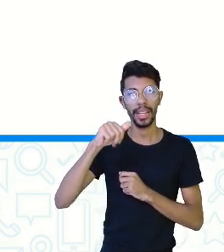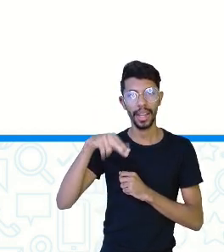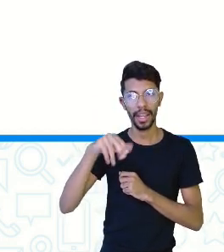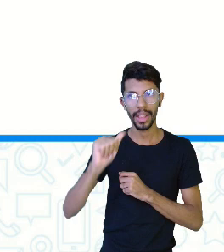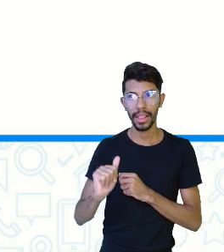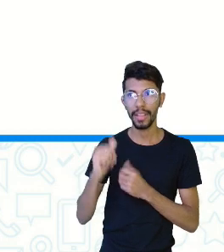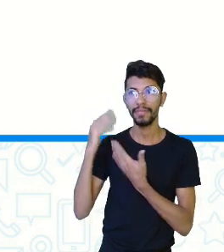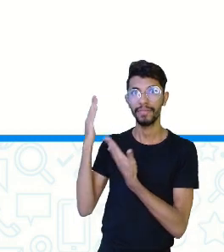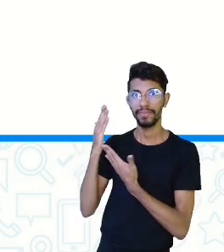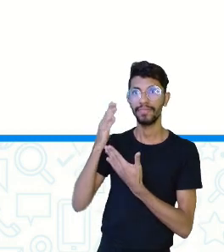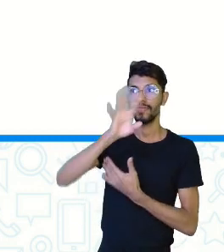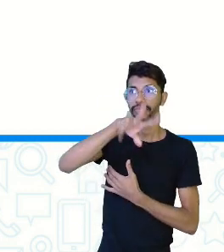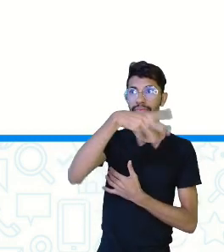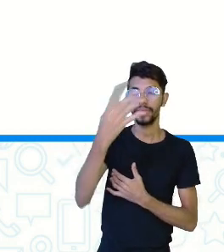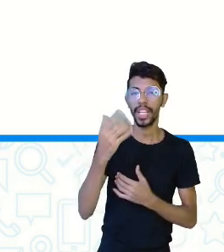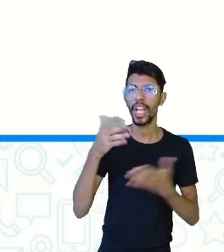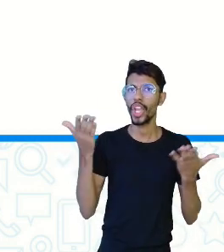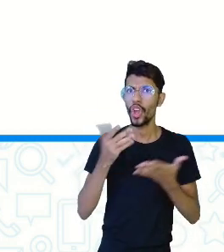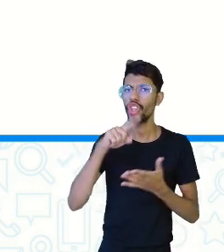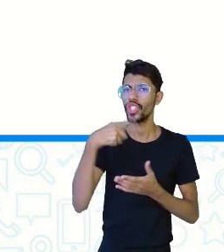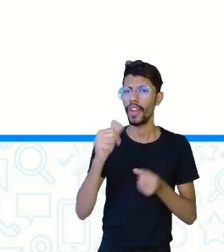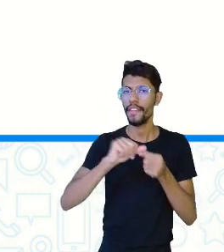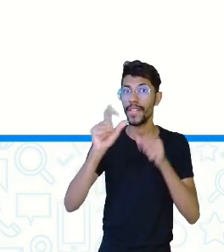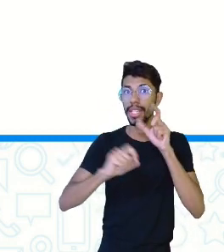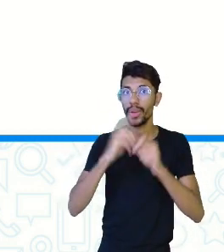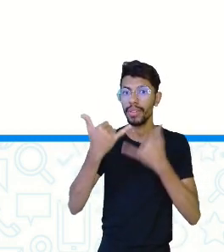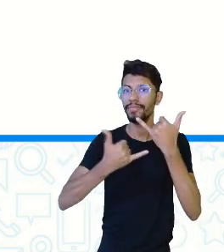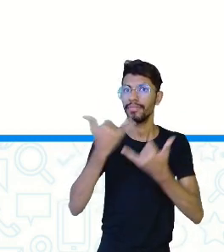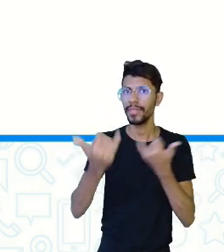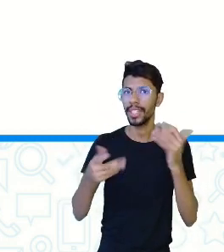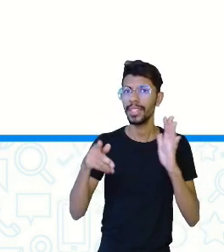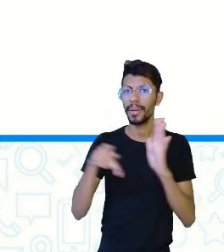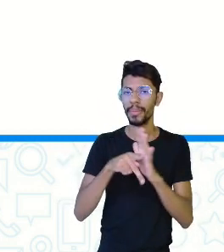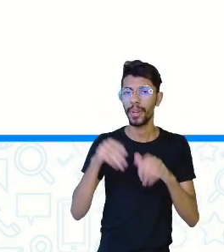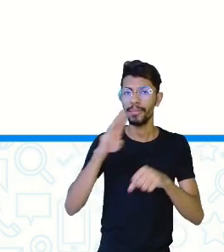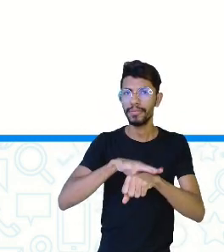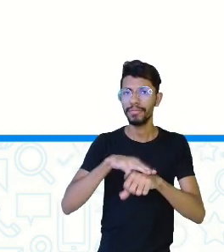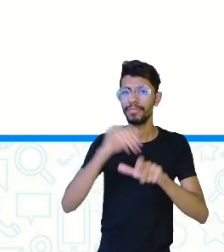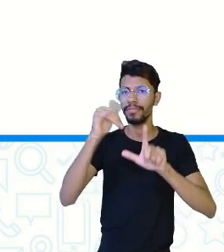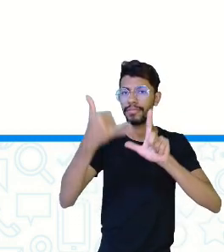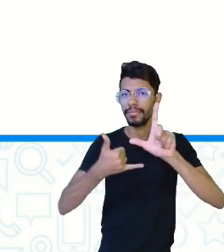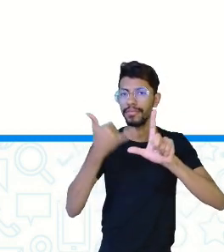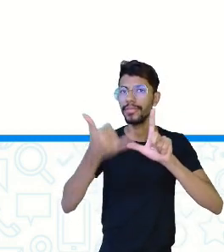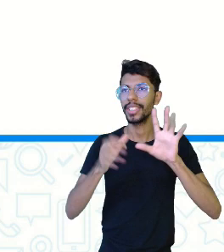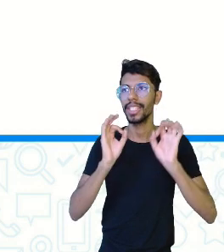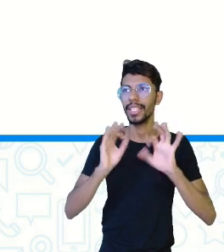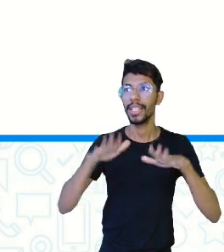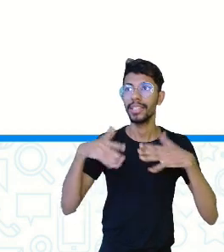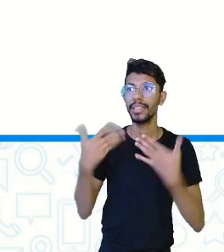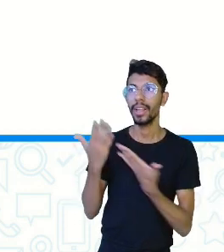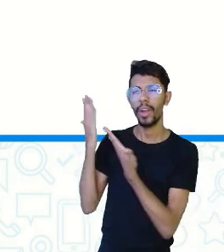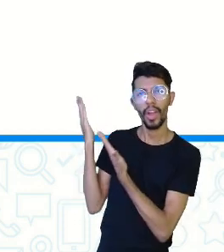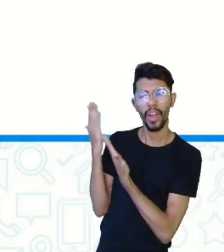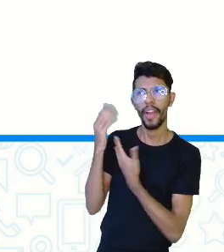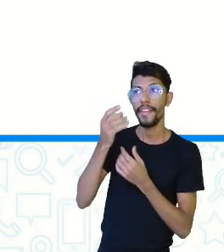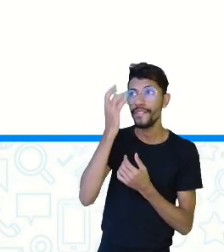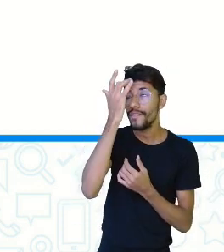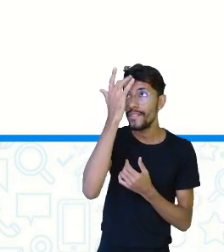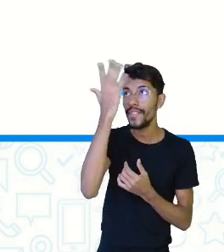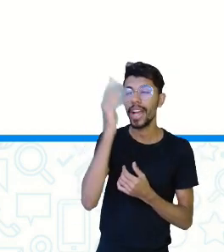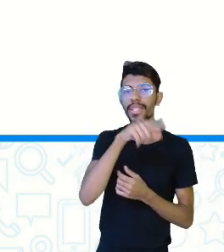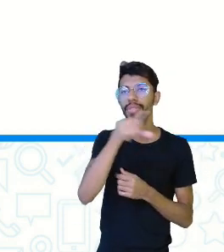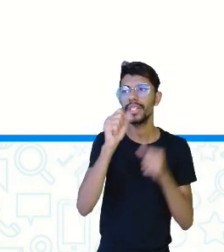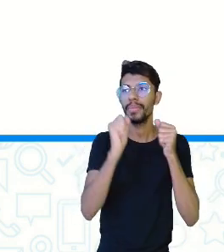momento lúdico. E vocês, vão montar, muito fácil. Vocês fazem do jeito que está aí.